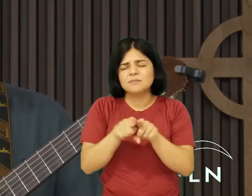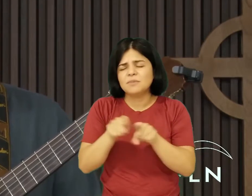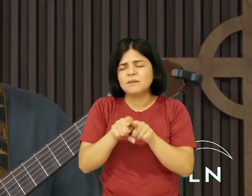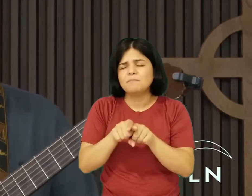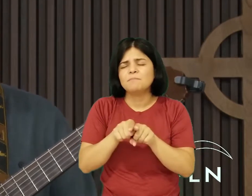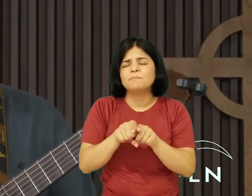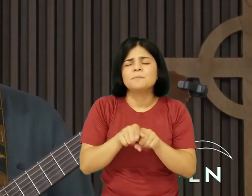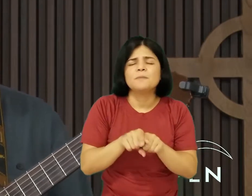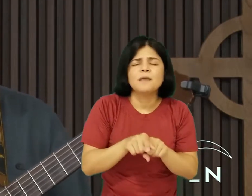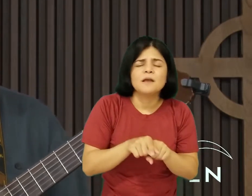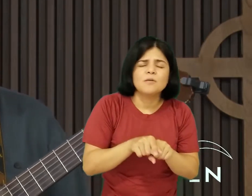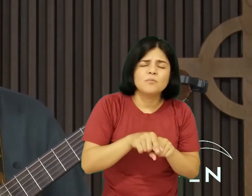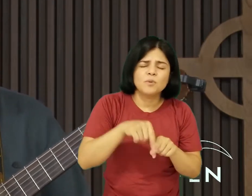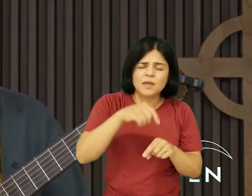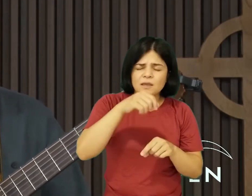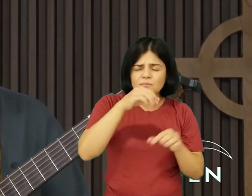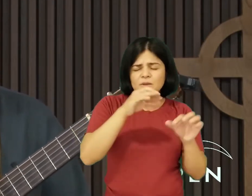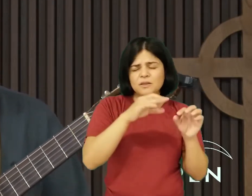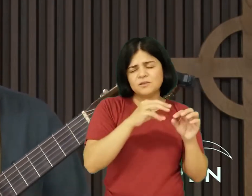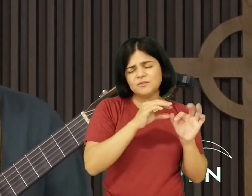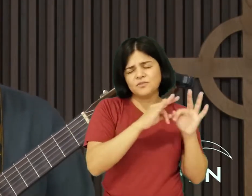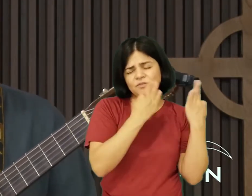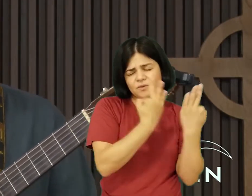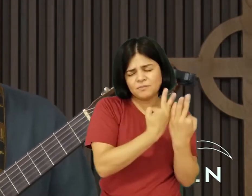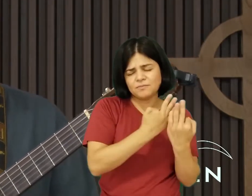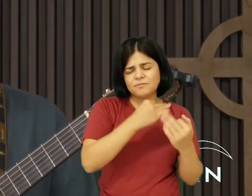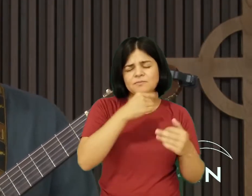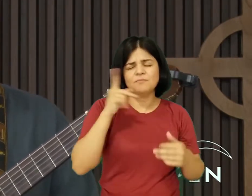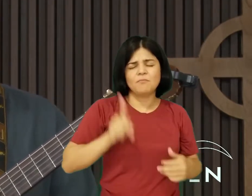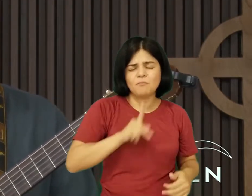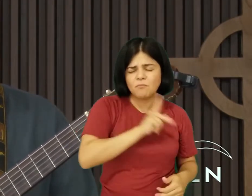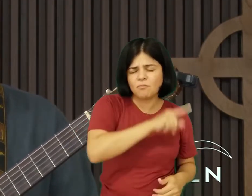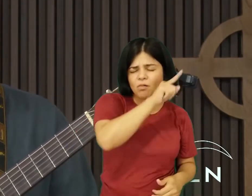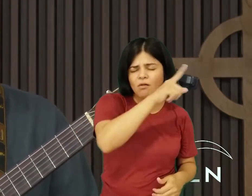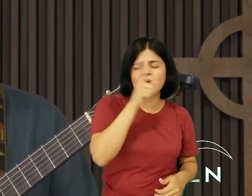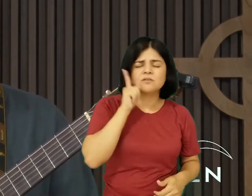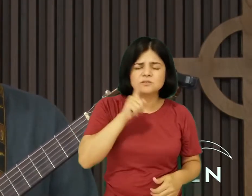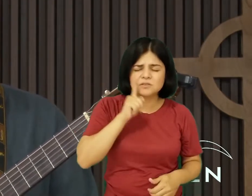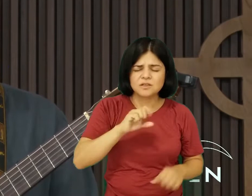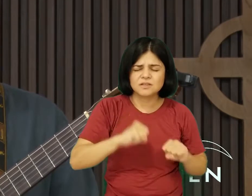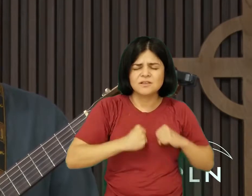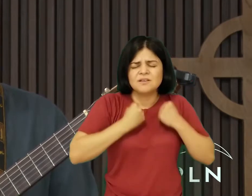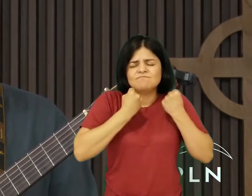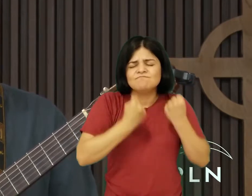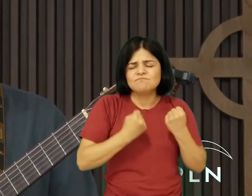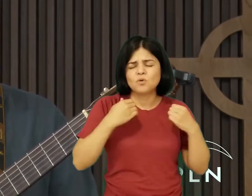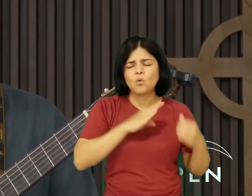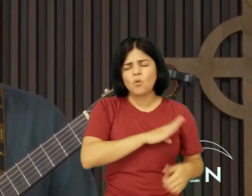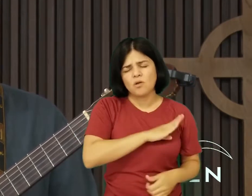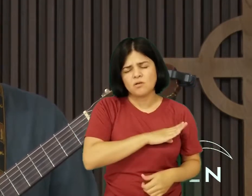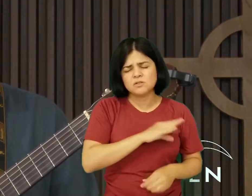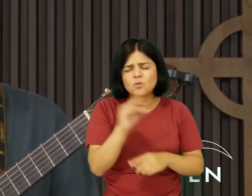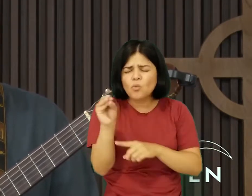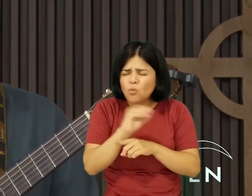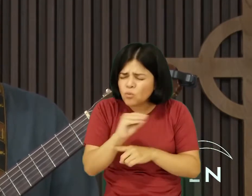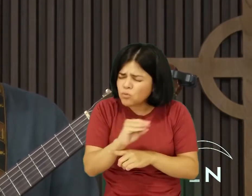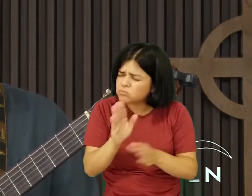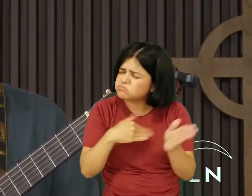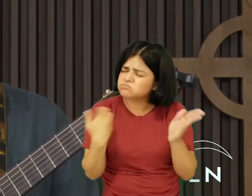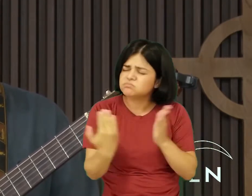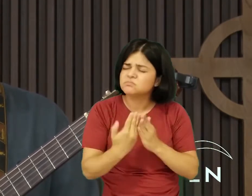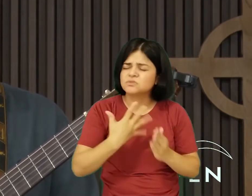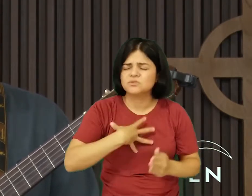que pastoreiam essa igreja nos Estados Unidos, que o Senhor também anime os seus corações. Cuida dos teus filhos e dá